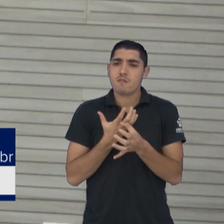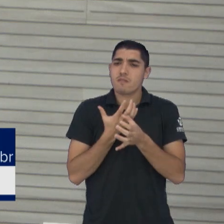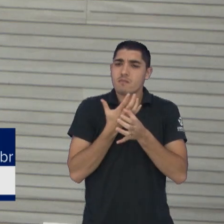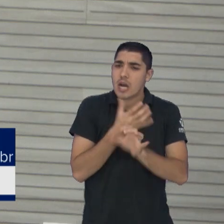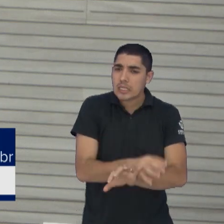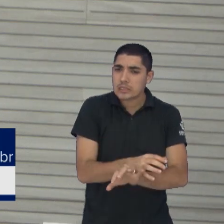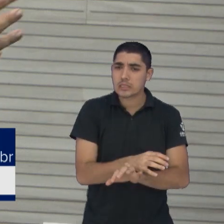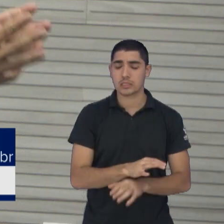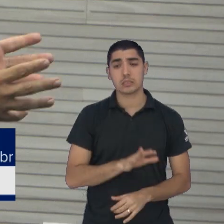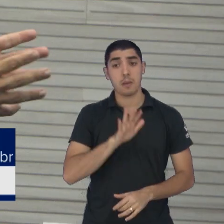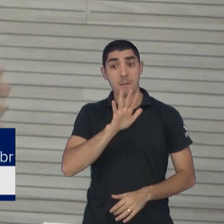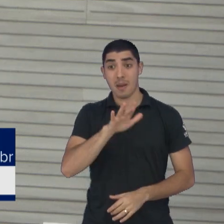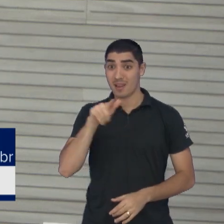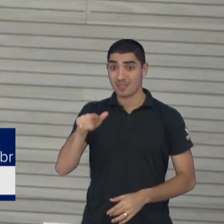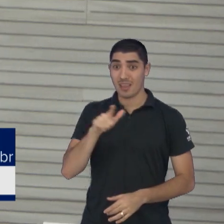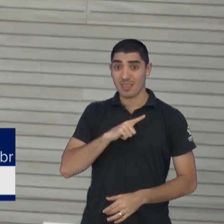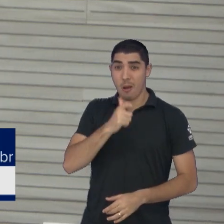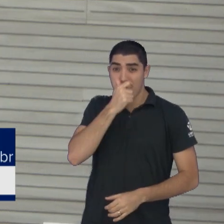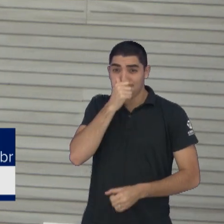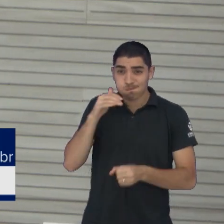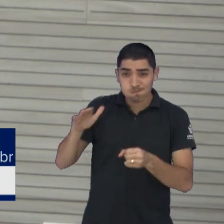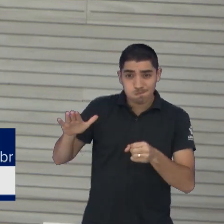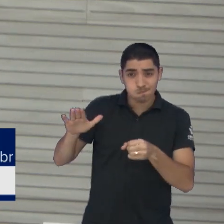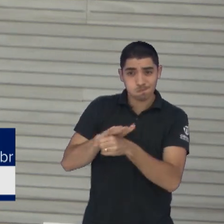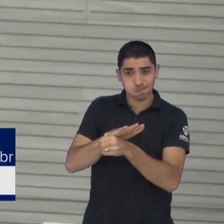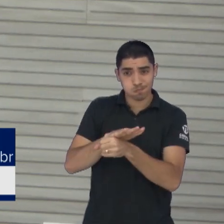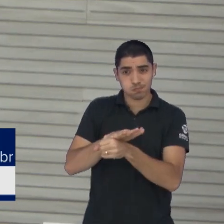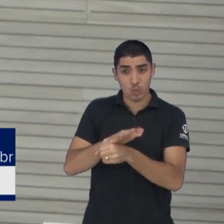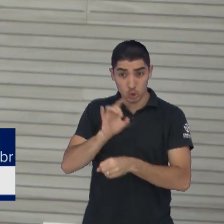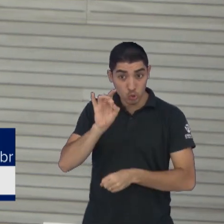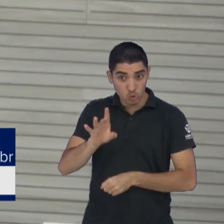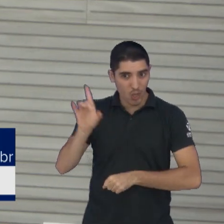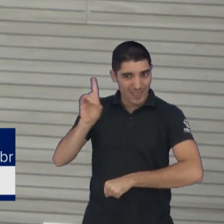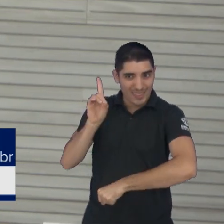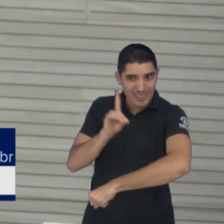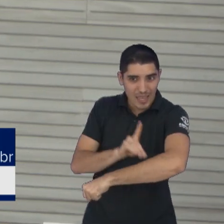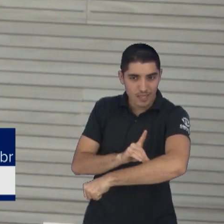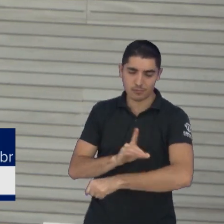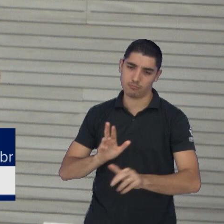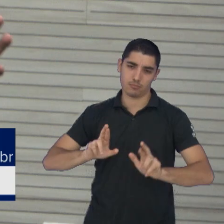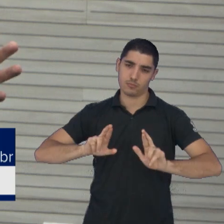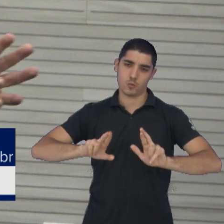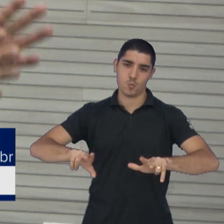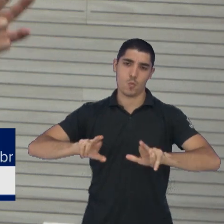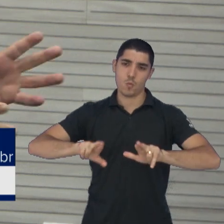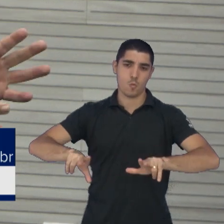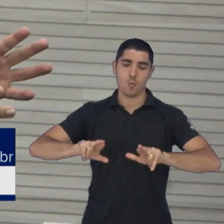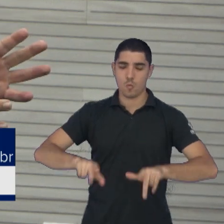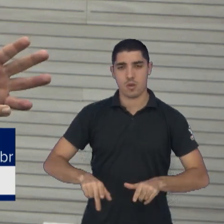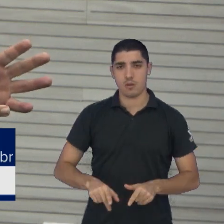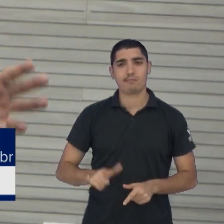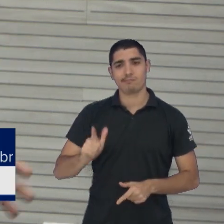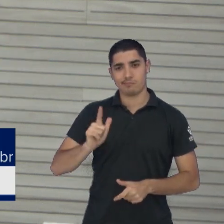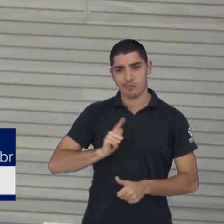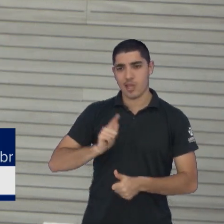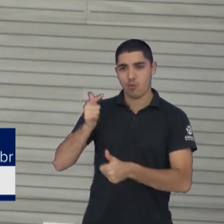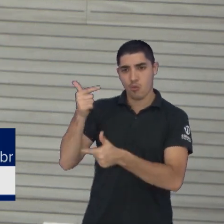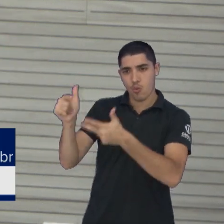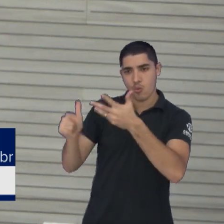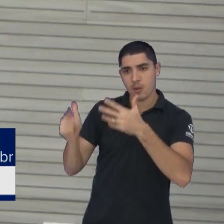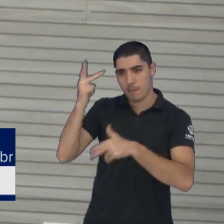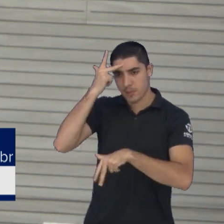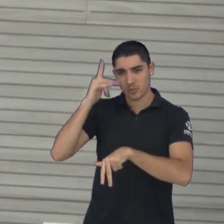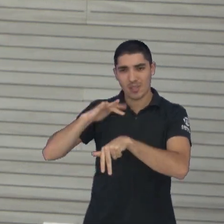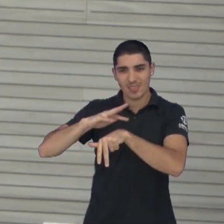que essa superlotação não é somente da dengue. Então, já que não tem o paciente